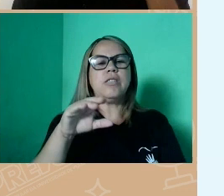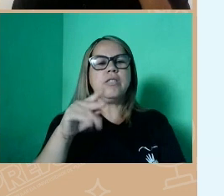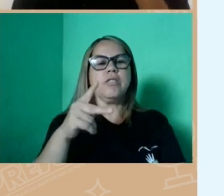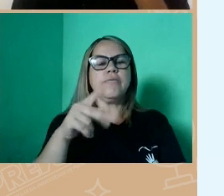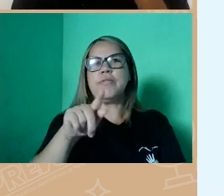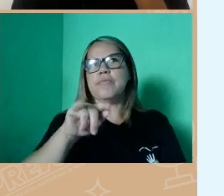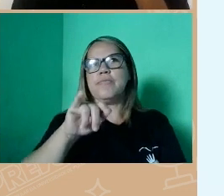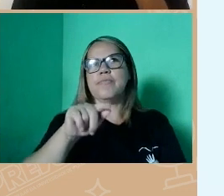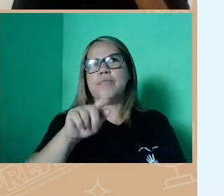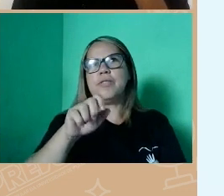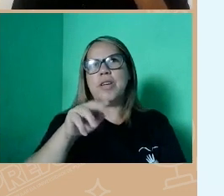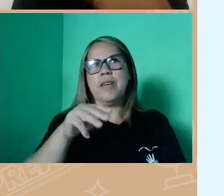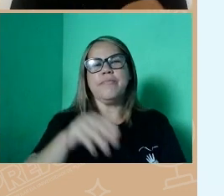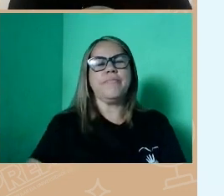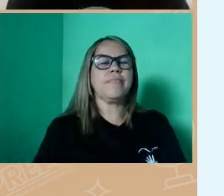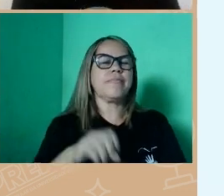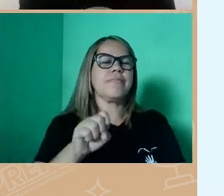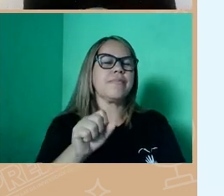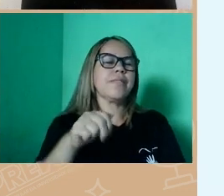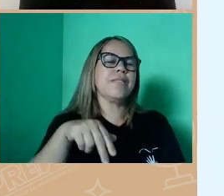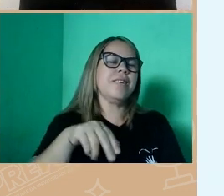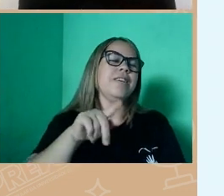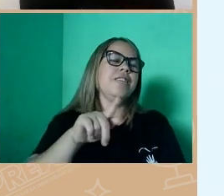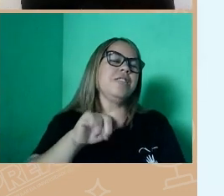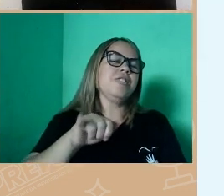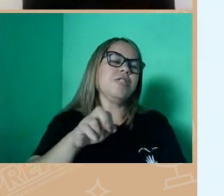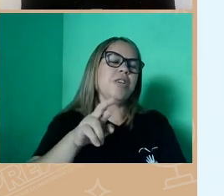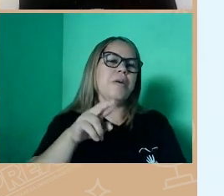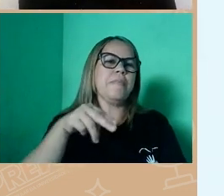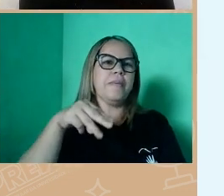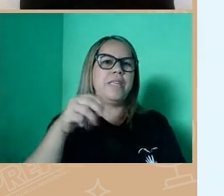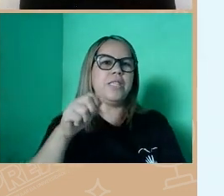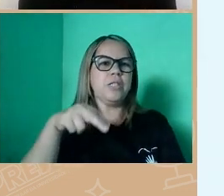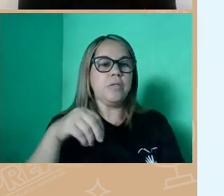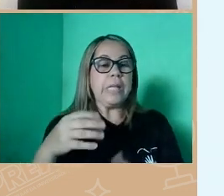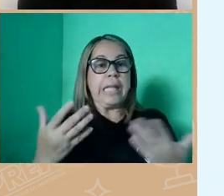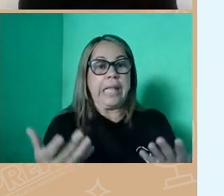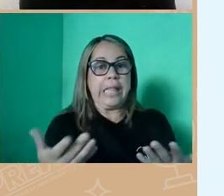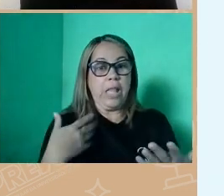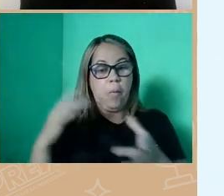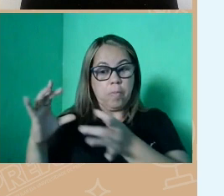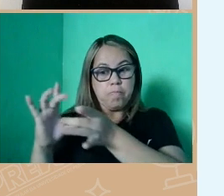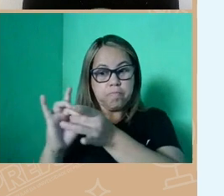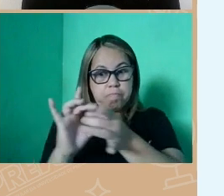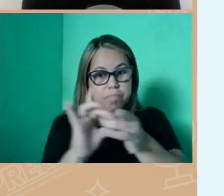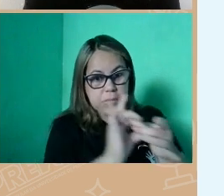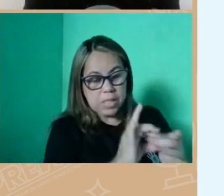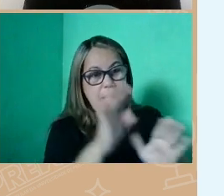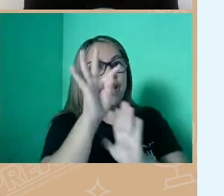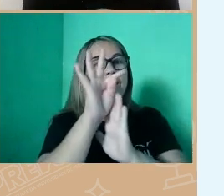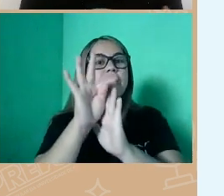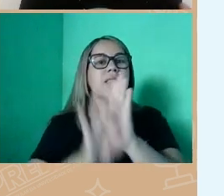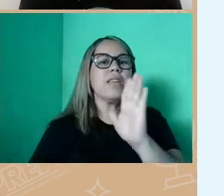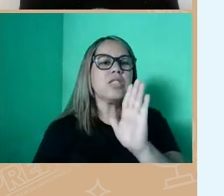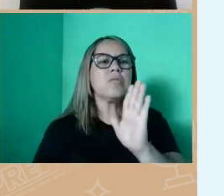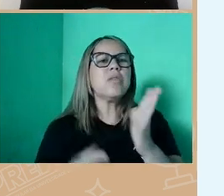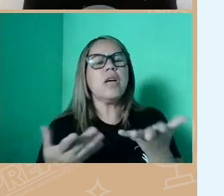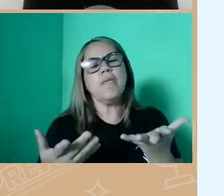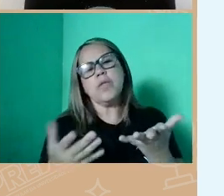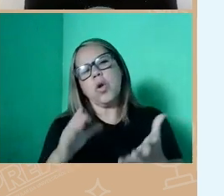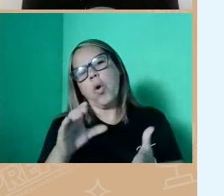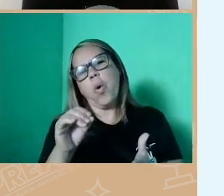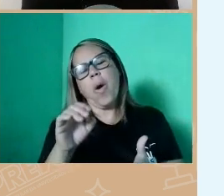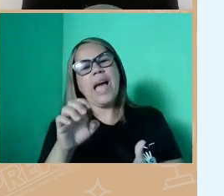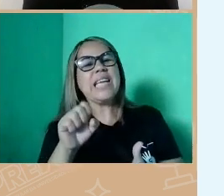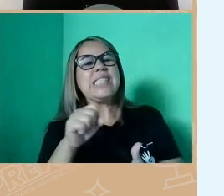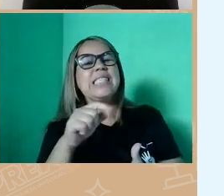o que a gente quer saber aqui dessa questão é uma questão que fala sobre elementos de coesão textual coesão, como a gente sabe